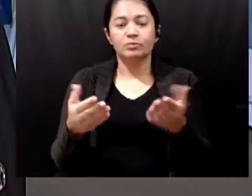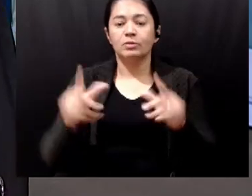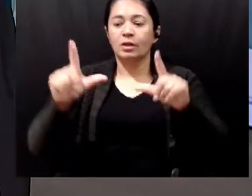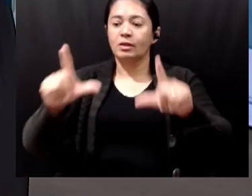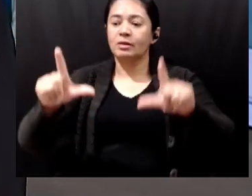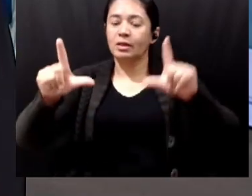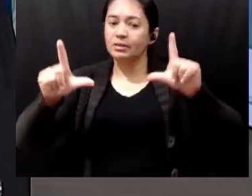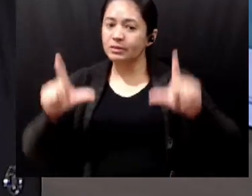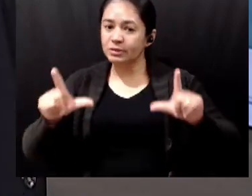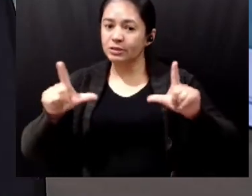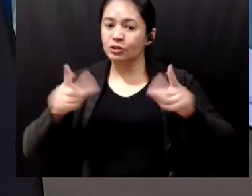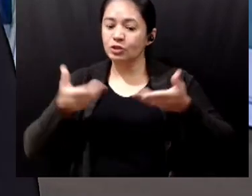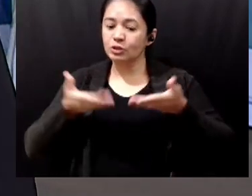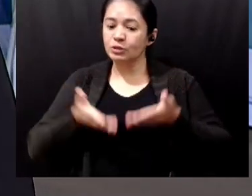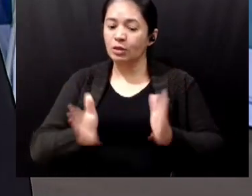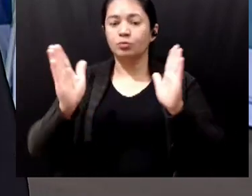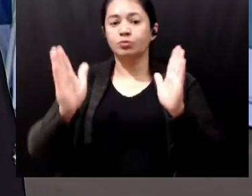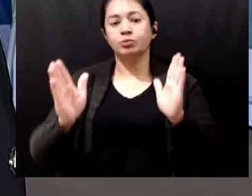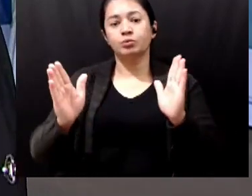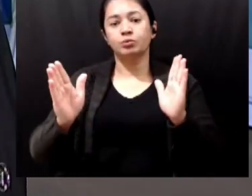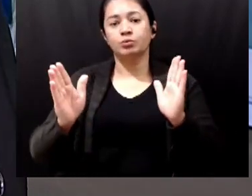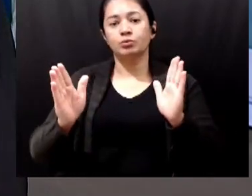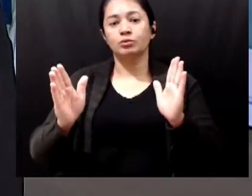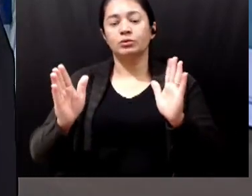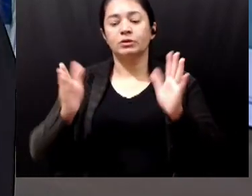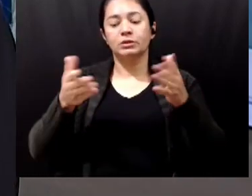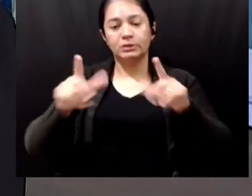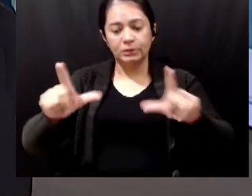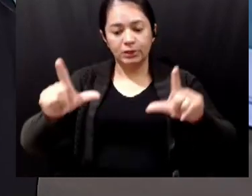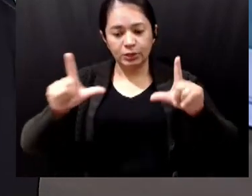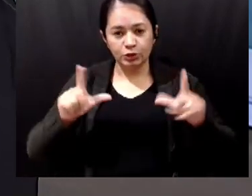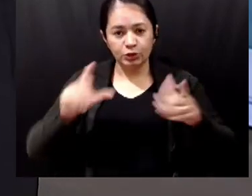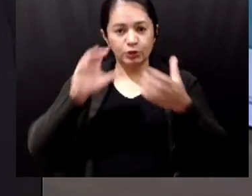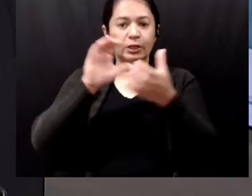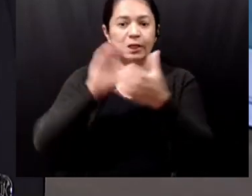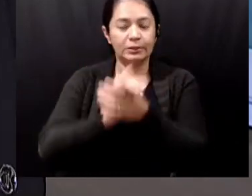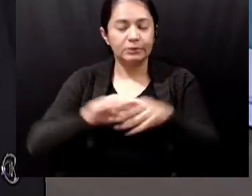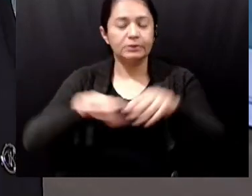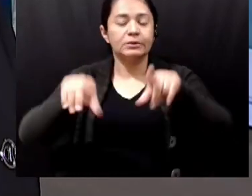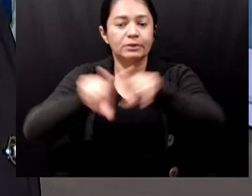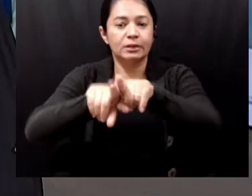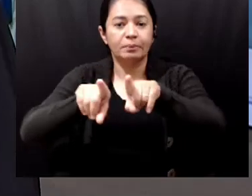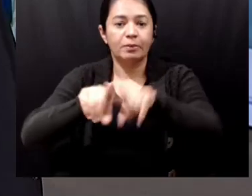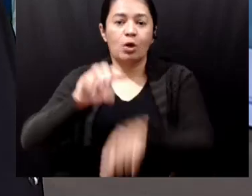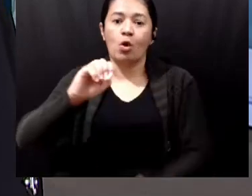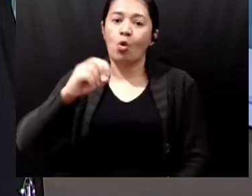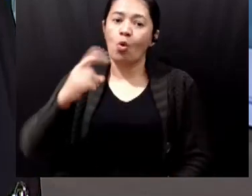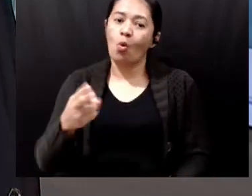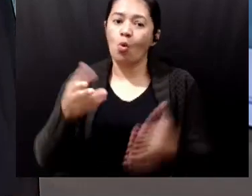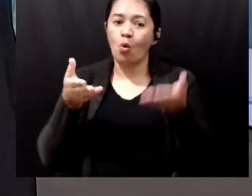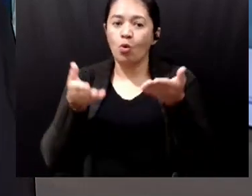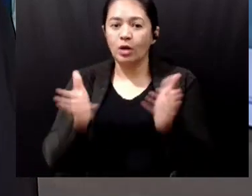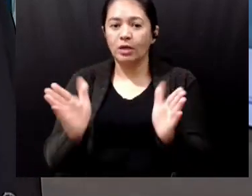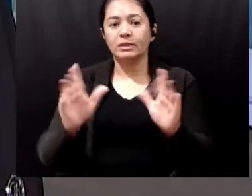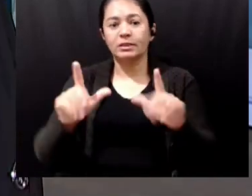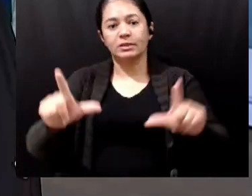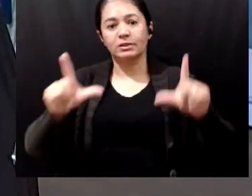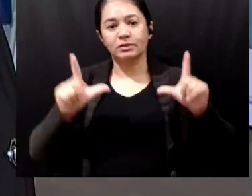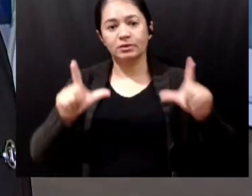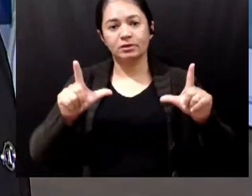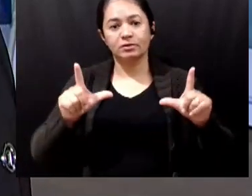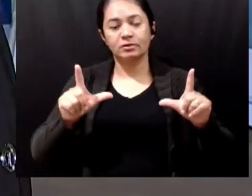nascimento, de casamento se for casado ou de casamento averbado divórcio se for